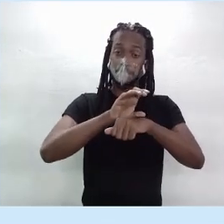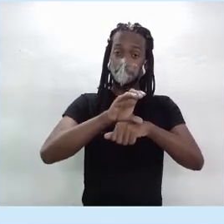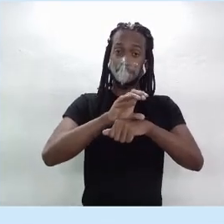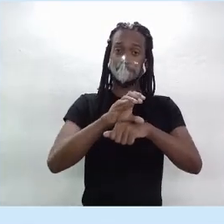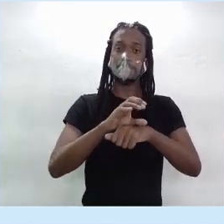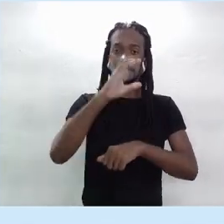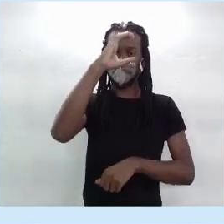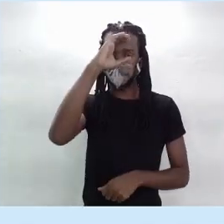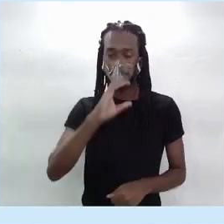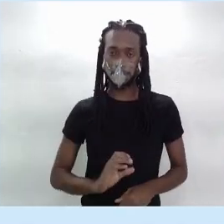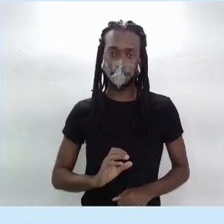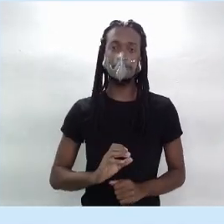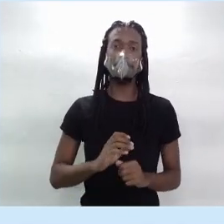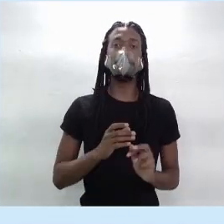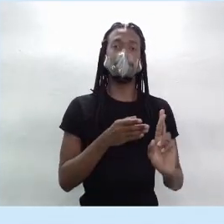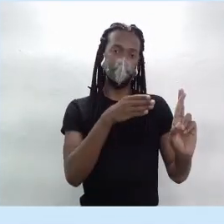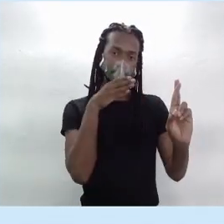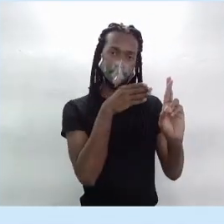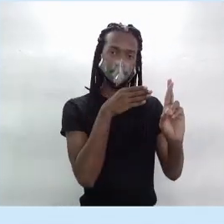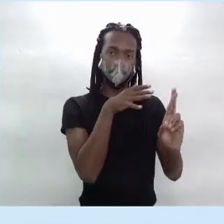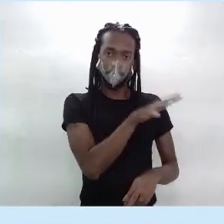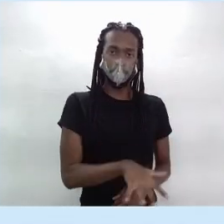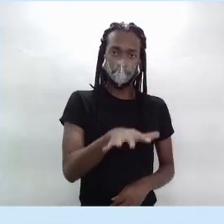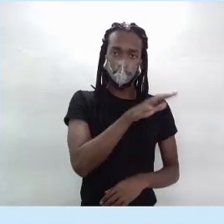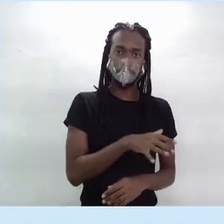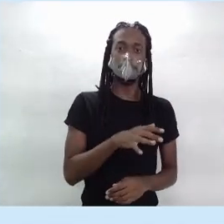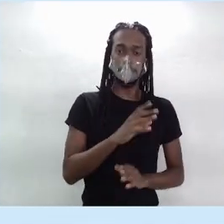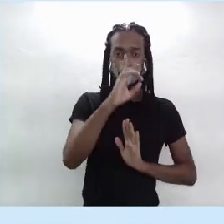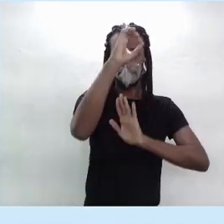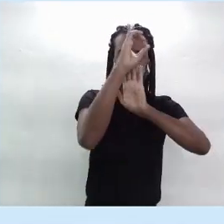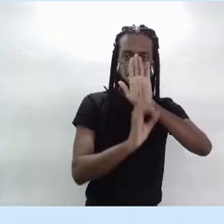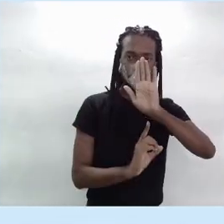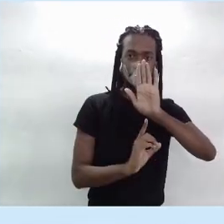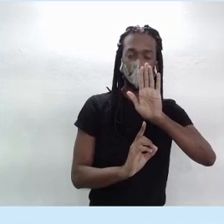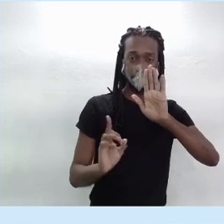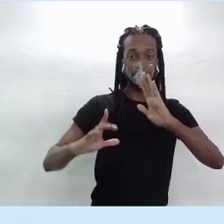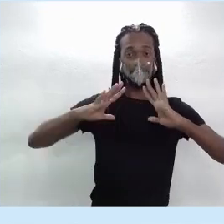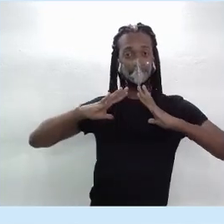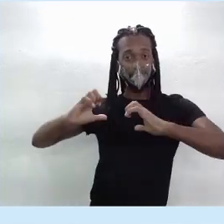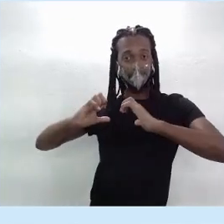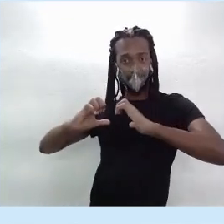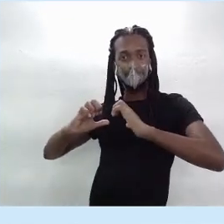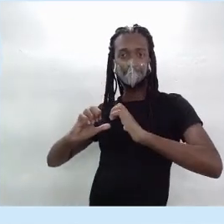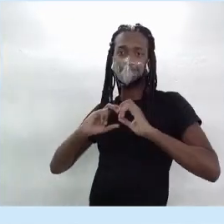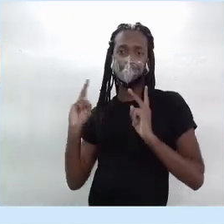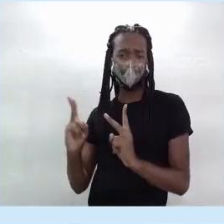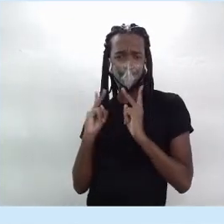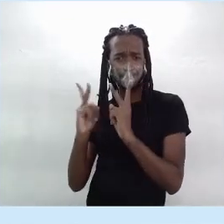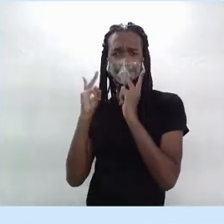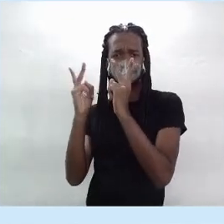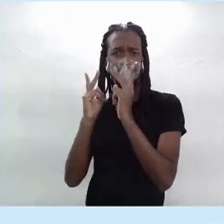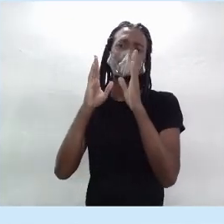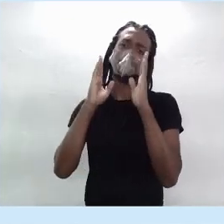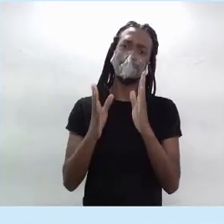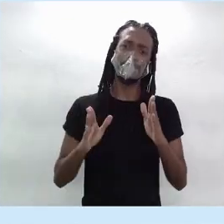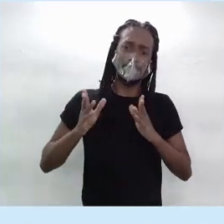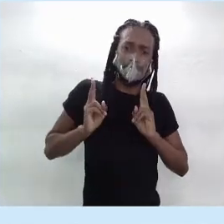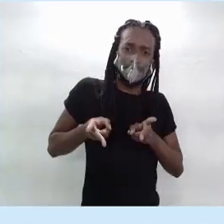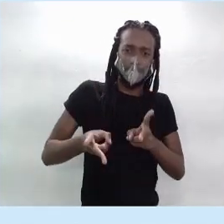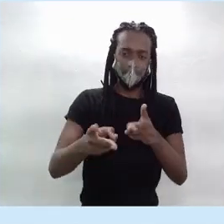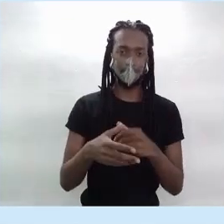Cidadã, a representatividade, o direito, a ética, os valores. Vamos